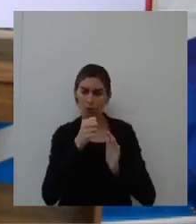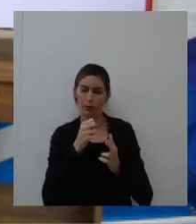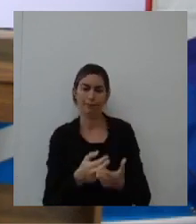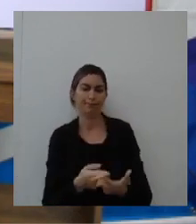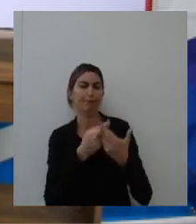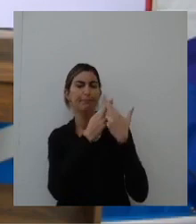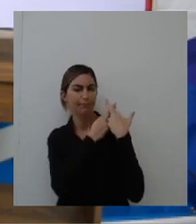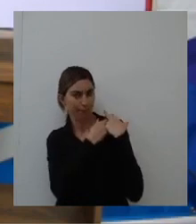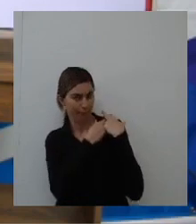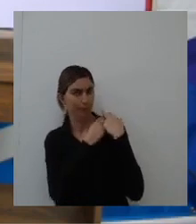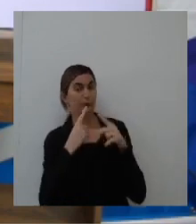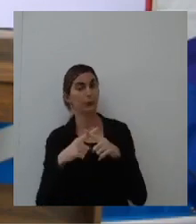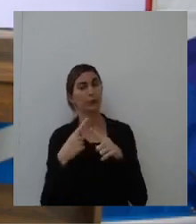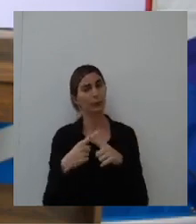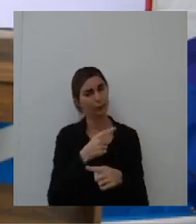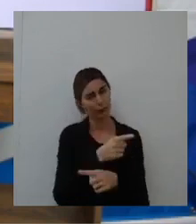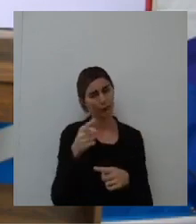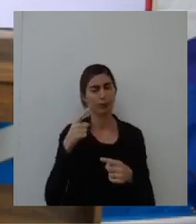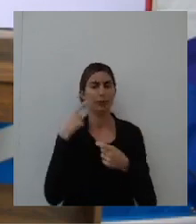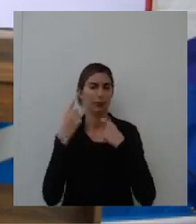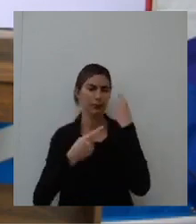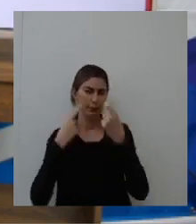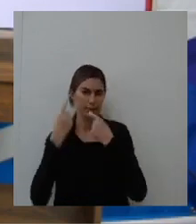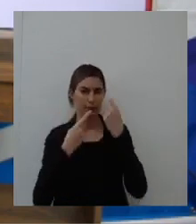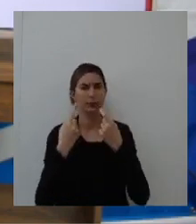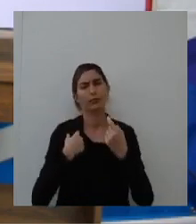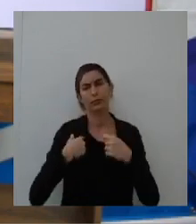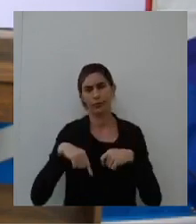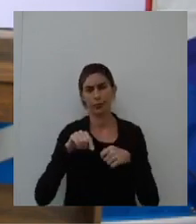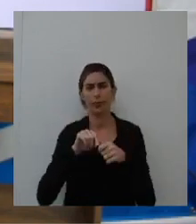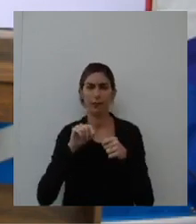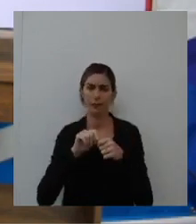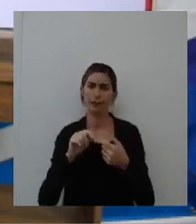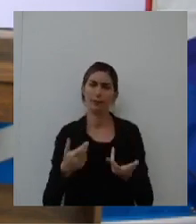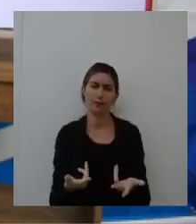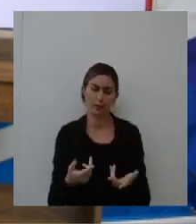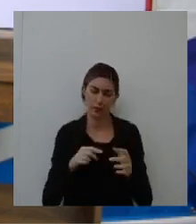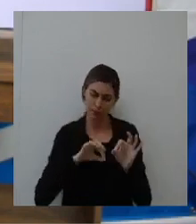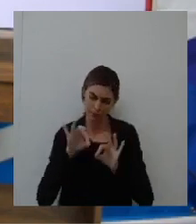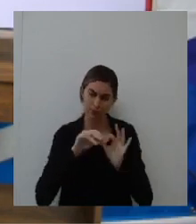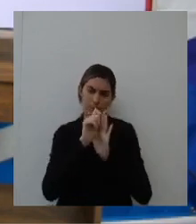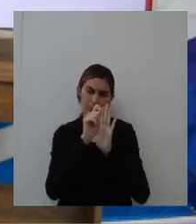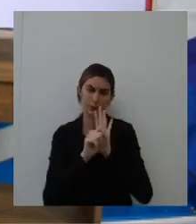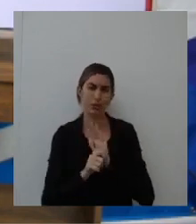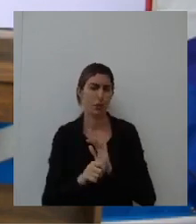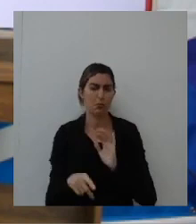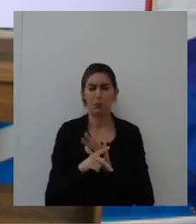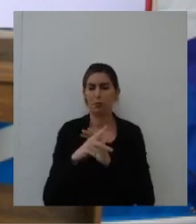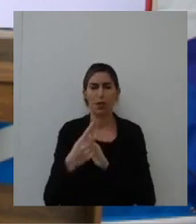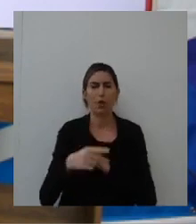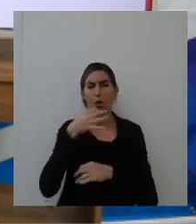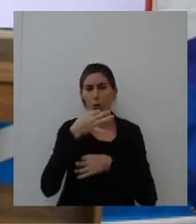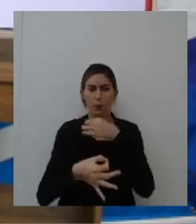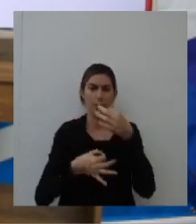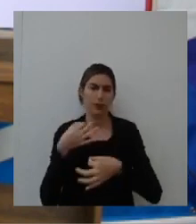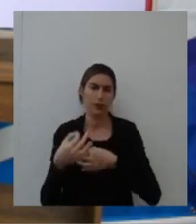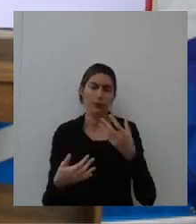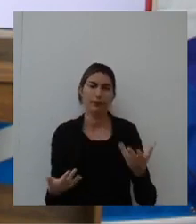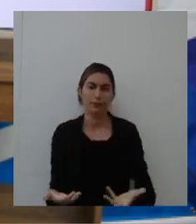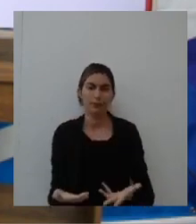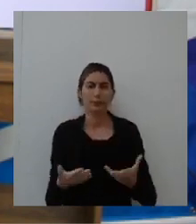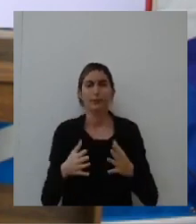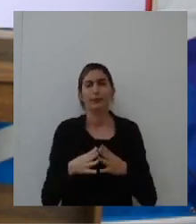responsabilidade, certo? Porque você tem uma preocupação com aquilo que é fato, aquilo que não é da parte da opinião.